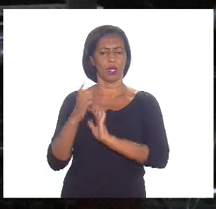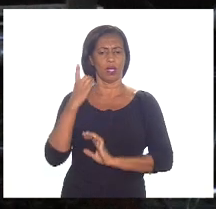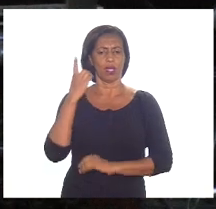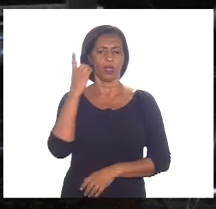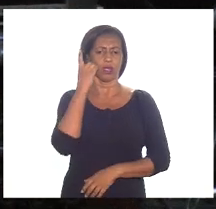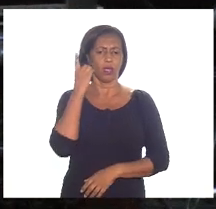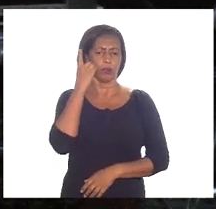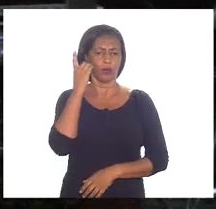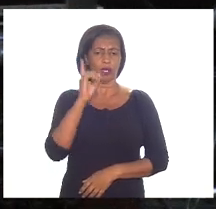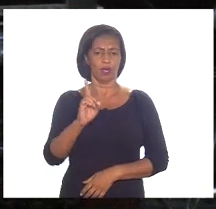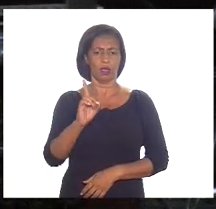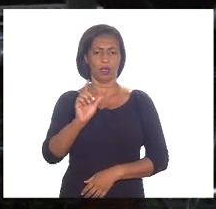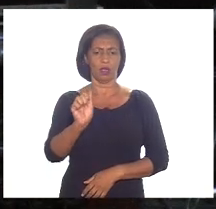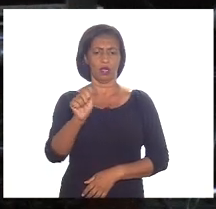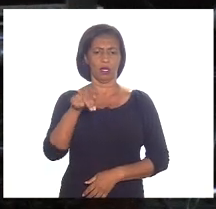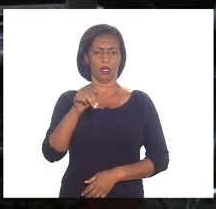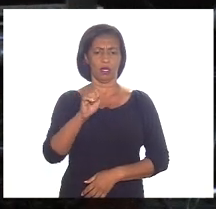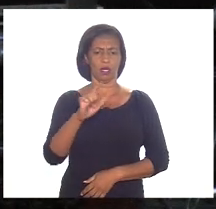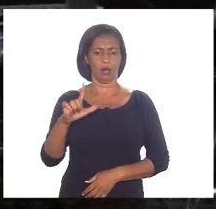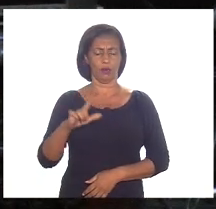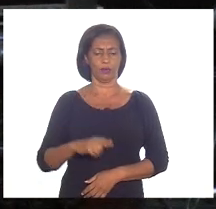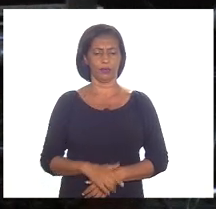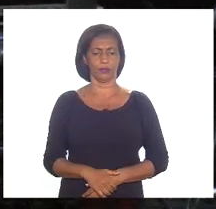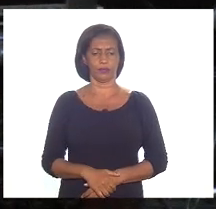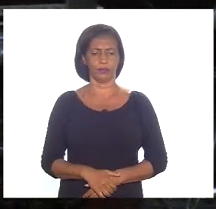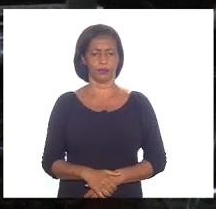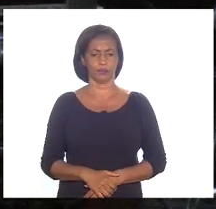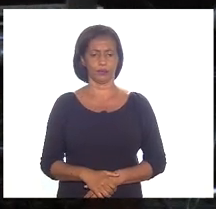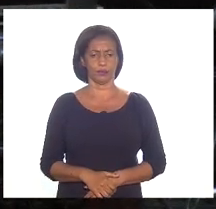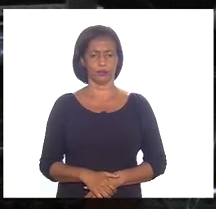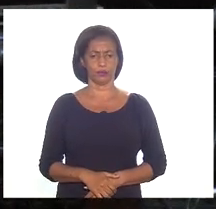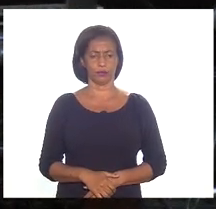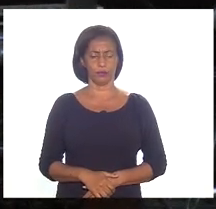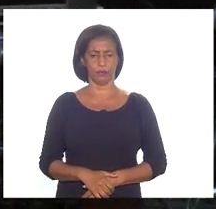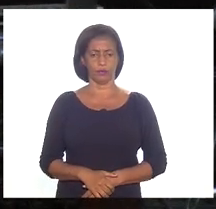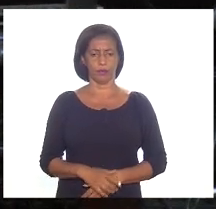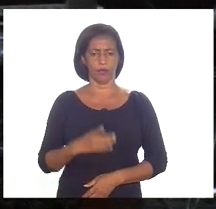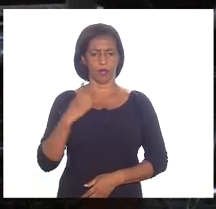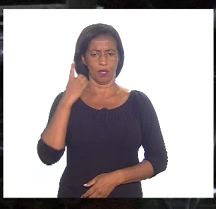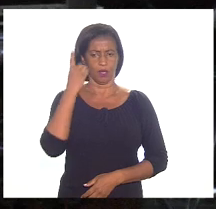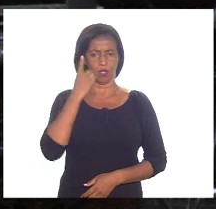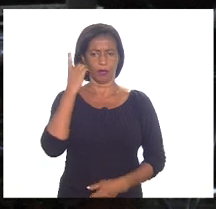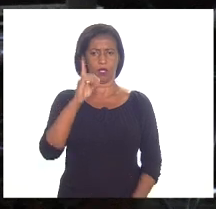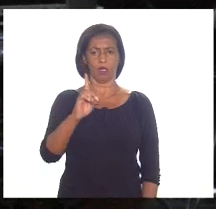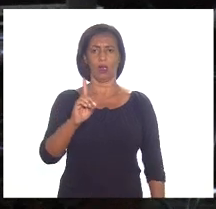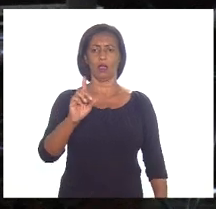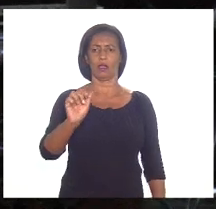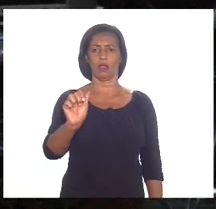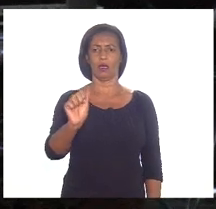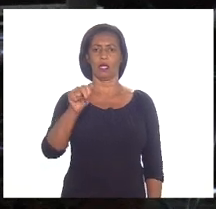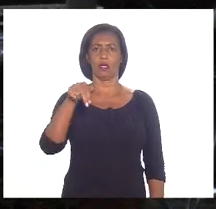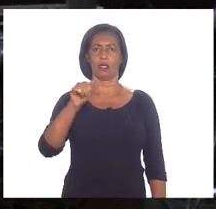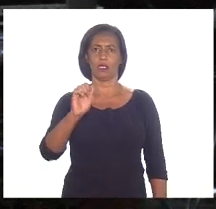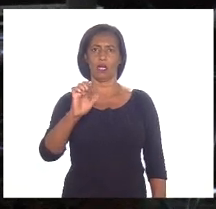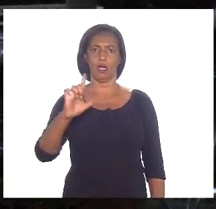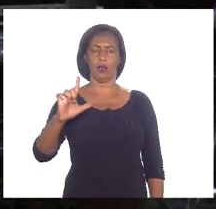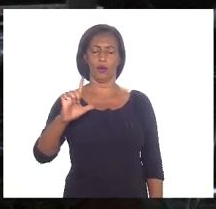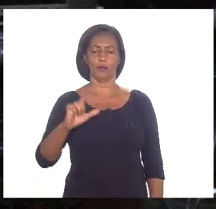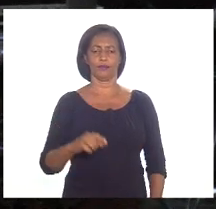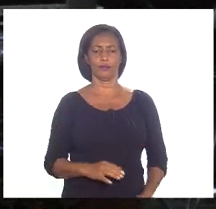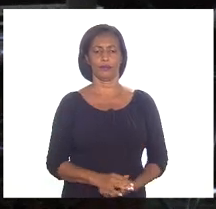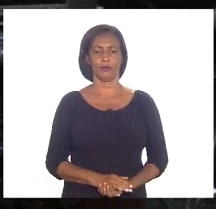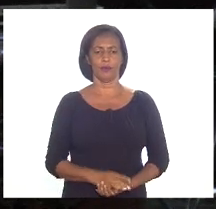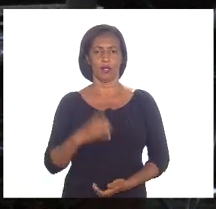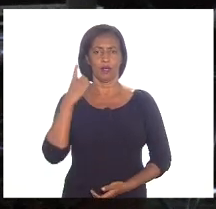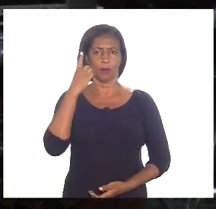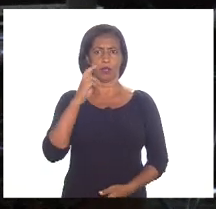danniel librelon o deputado danniel librelon o deputado Rodrigo